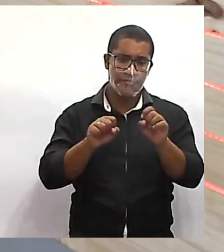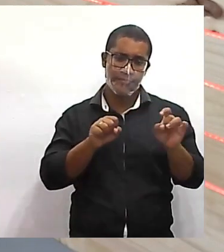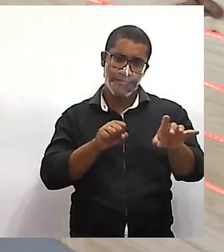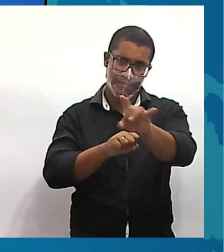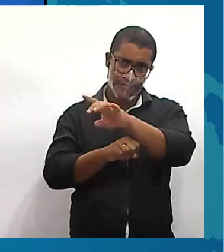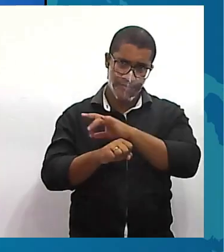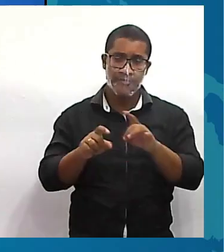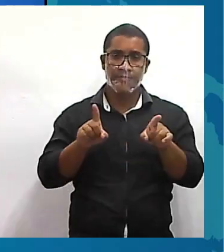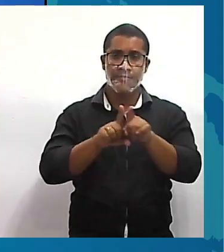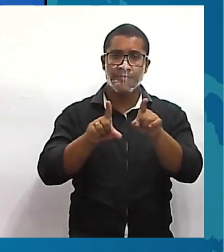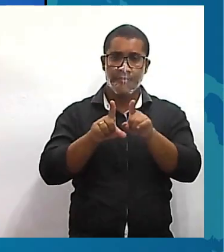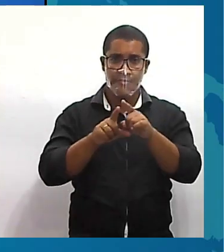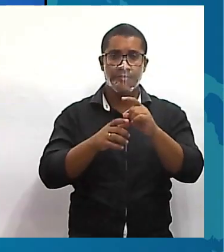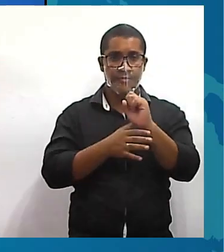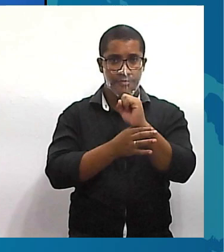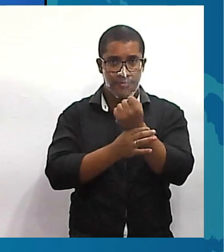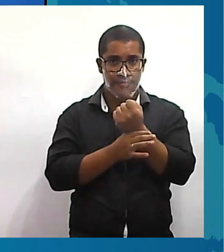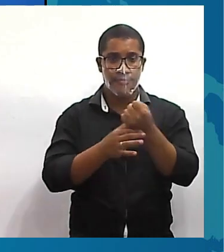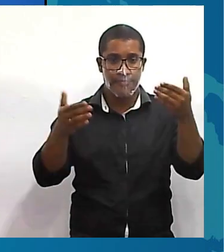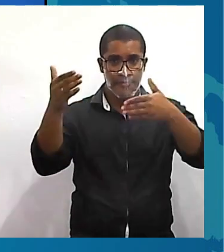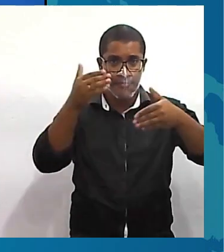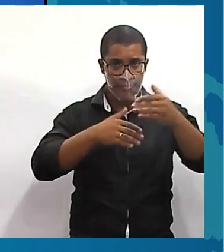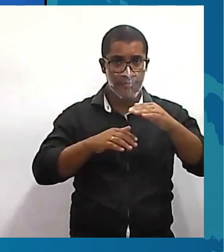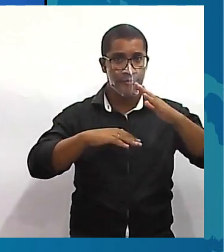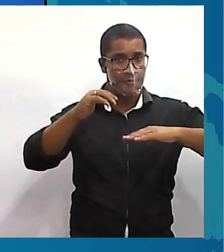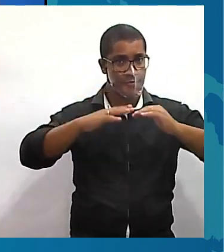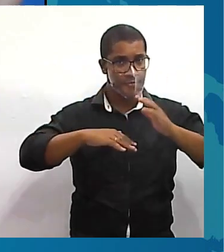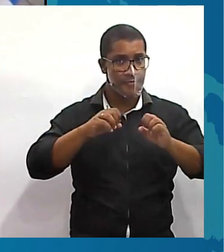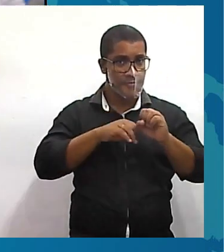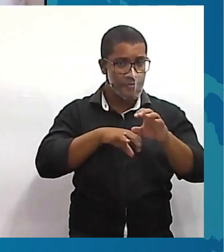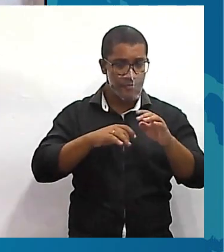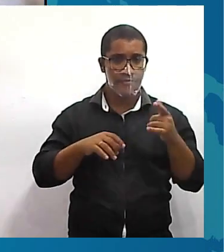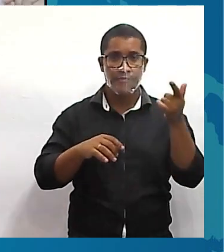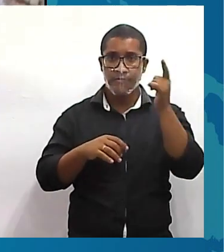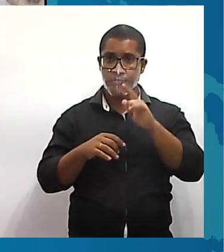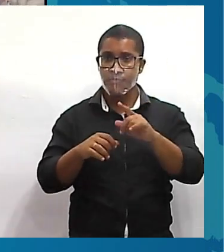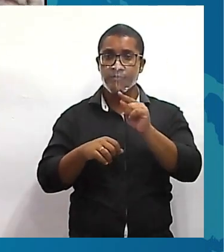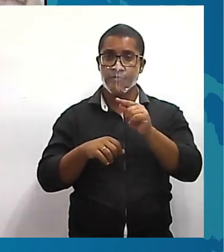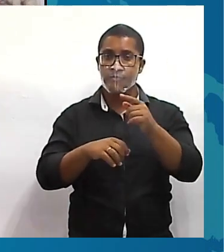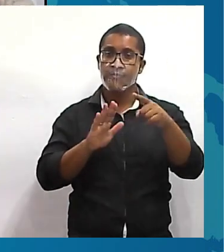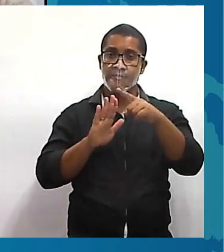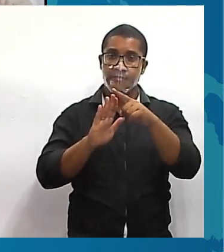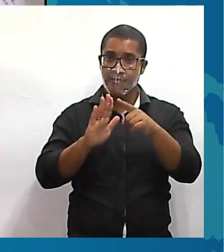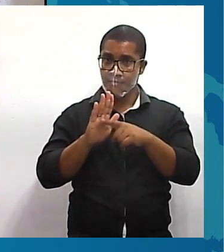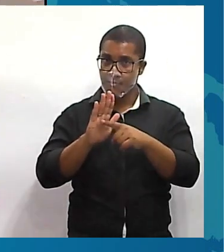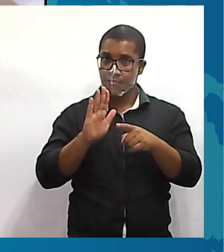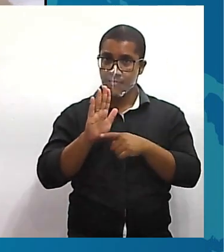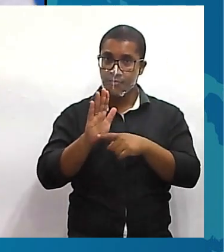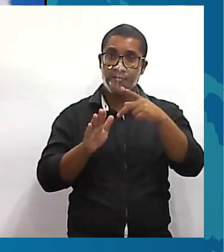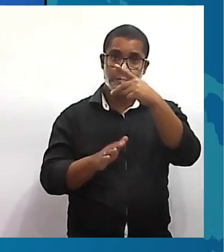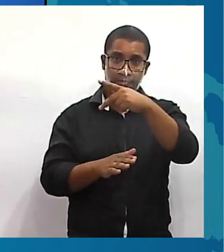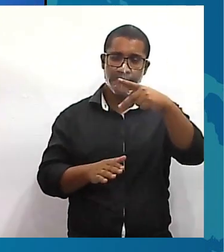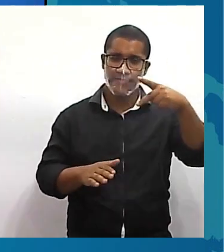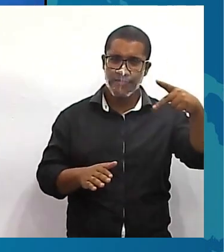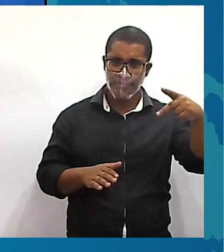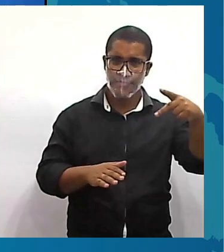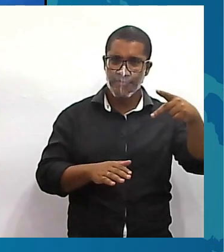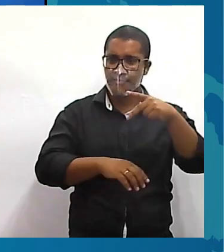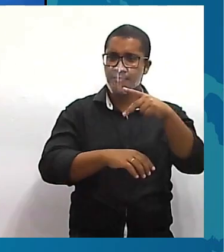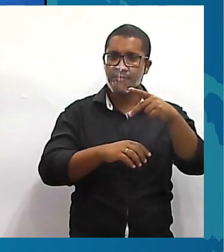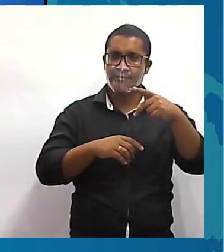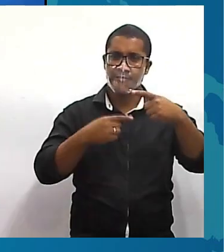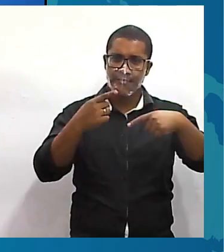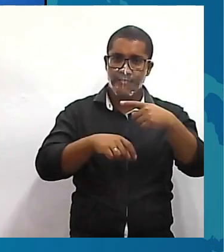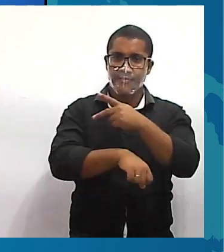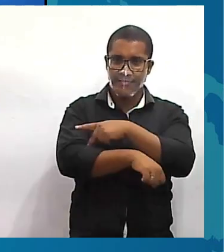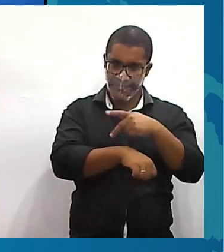a participação dos profissionais da educação na elaboração do projeto político-pedagógico, né, como a gente vai